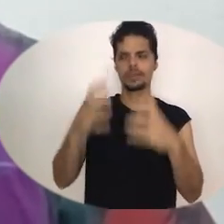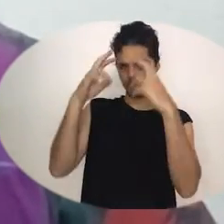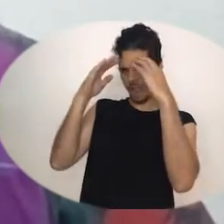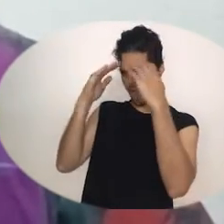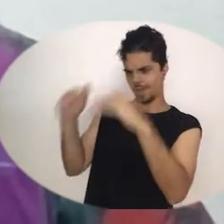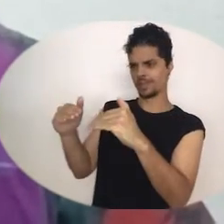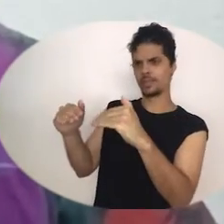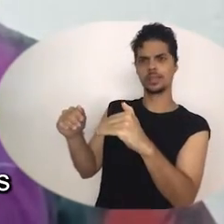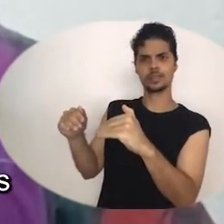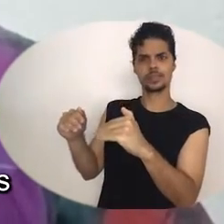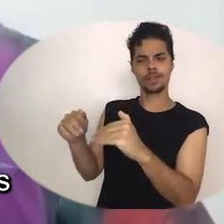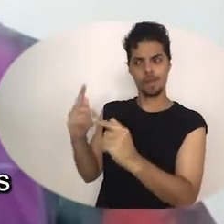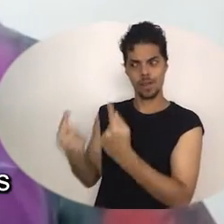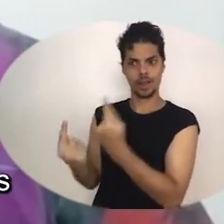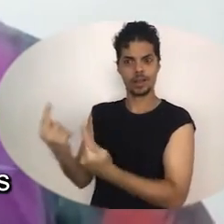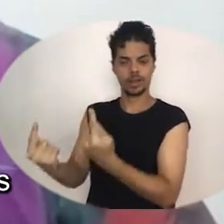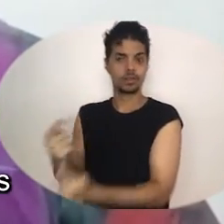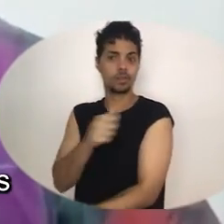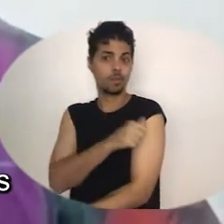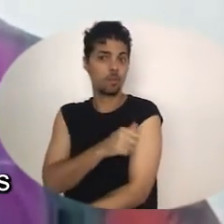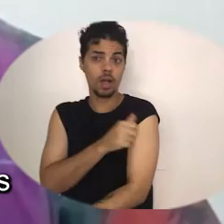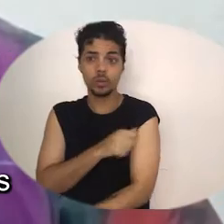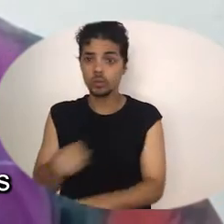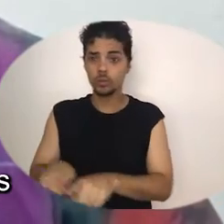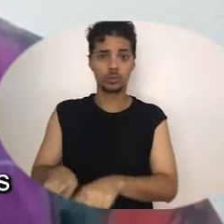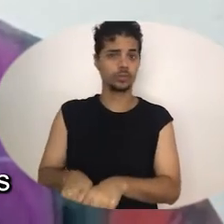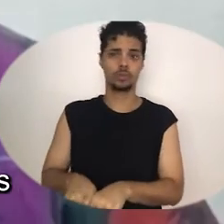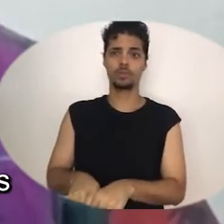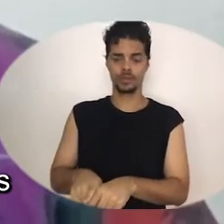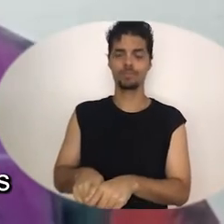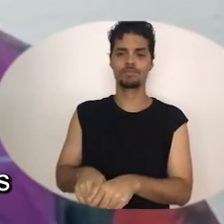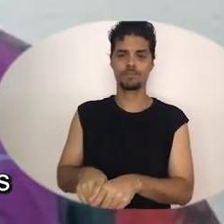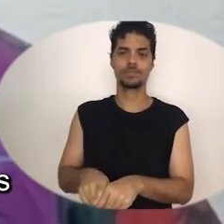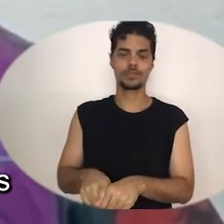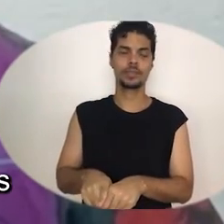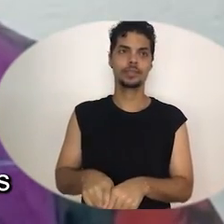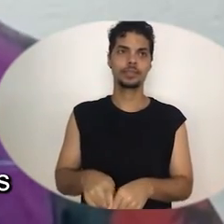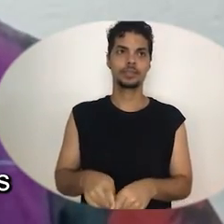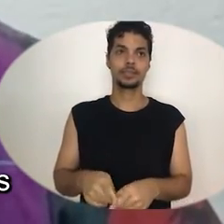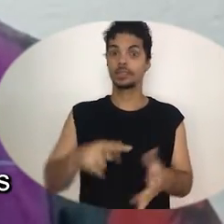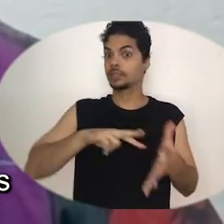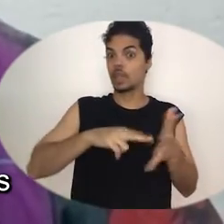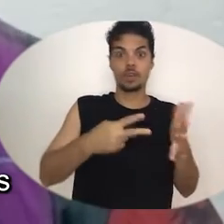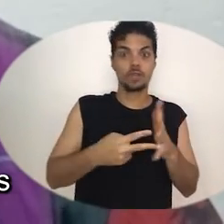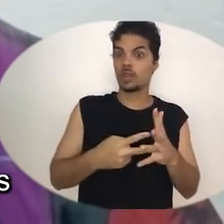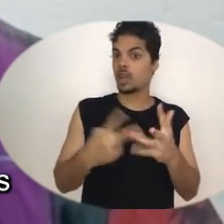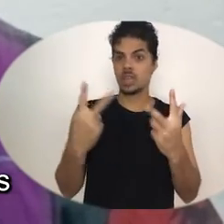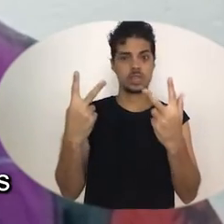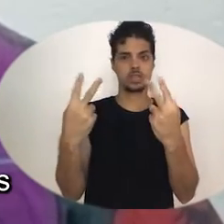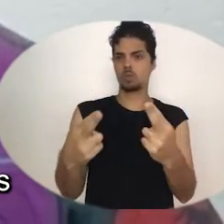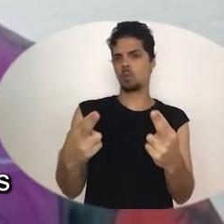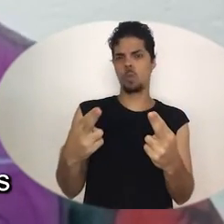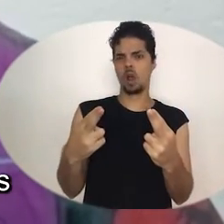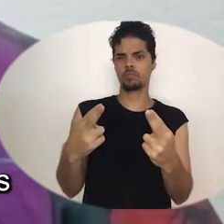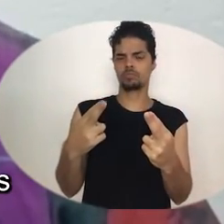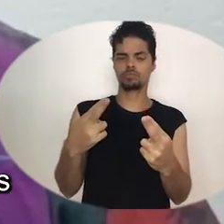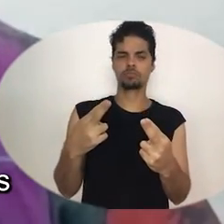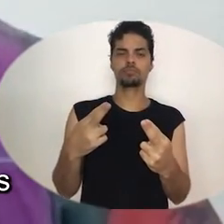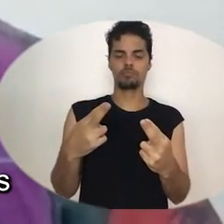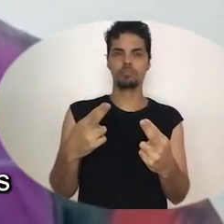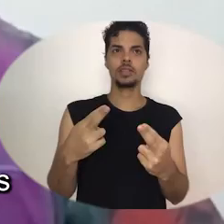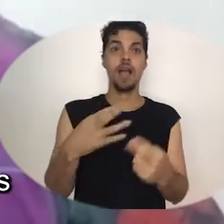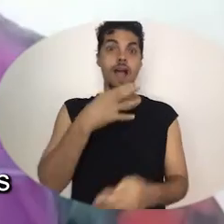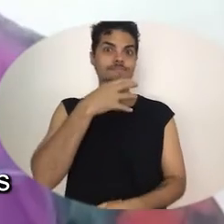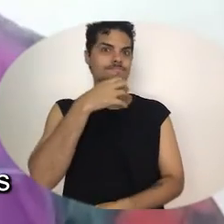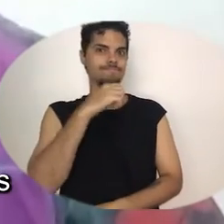atenção, carinho. Mas falando sério, para mim, ser professora é como Paulo Freire